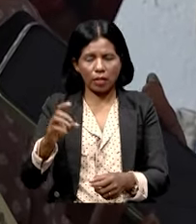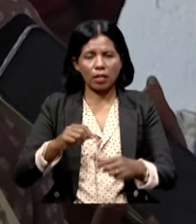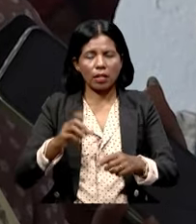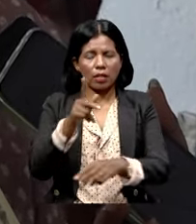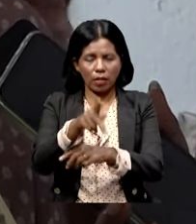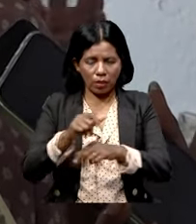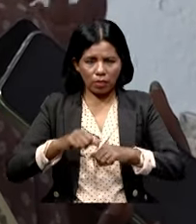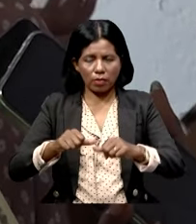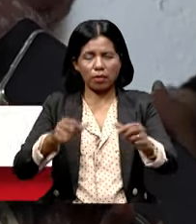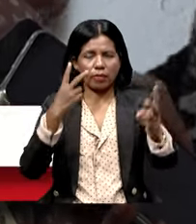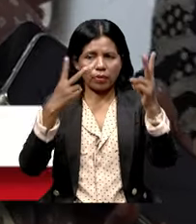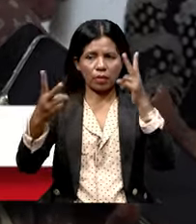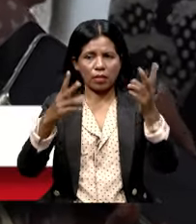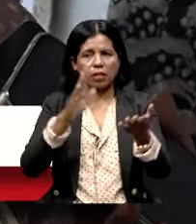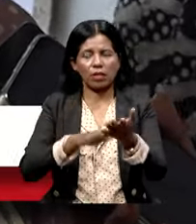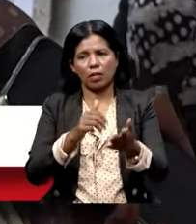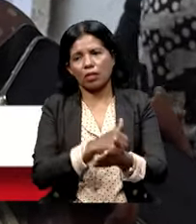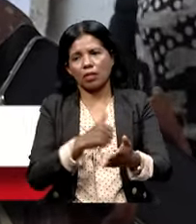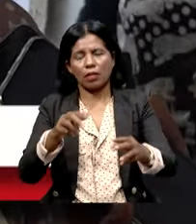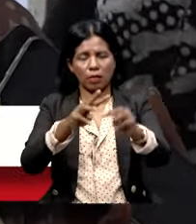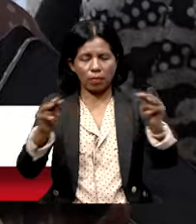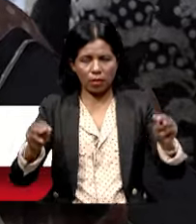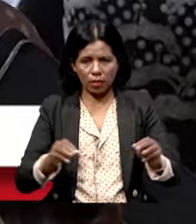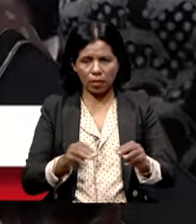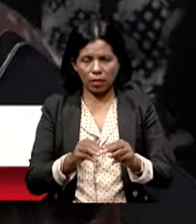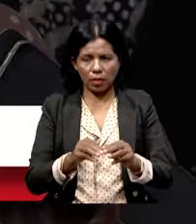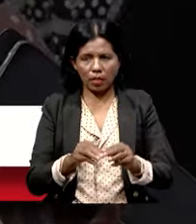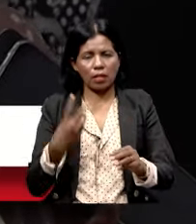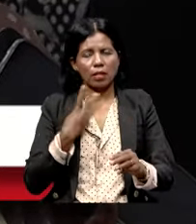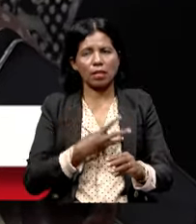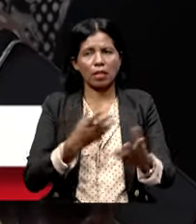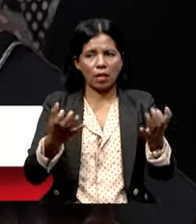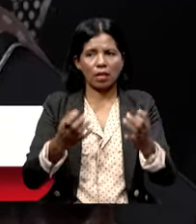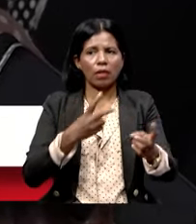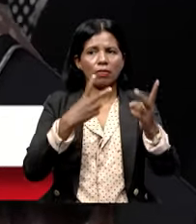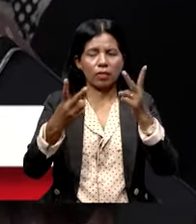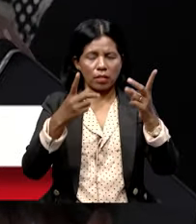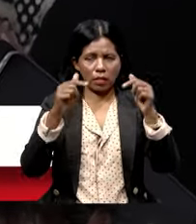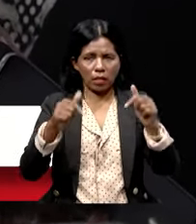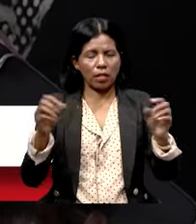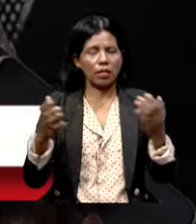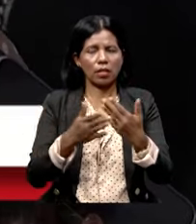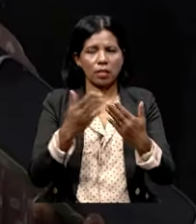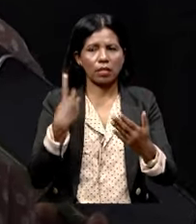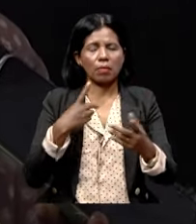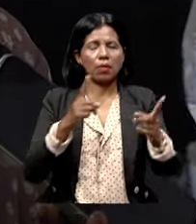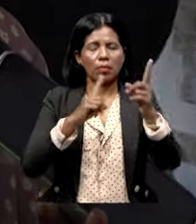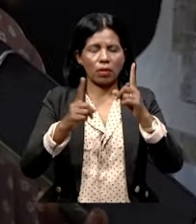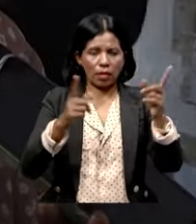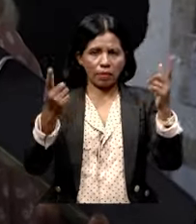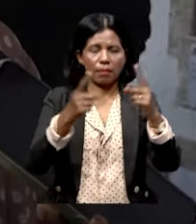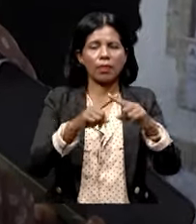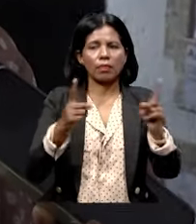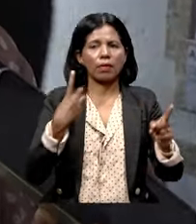visita. Minha moça vai visita a Escola Balon e a município. E da cara que atacou visitar, né? Lá simplesmente nem mais colia, mais bem,